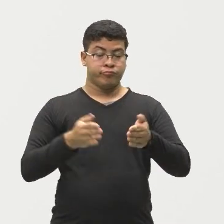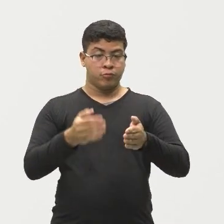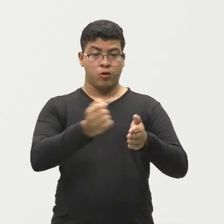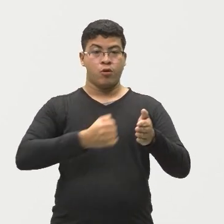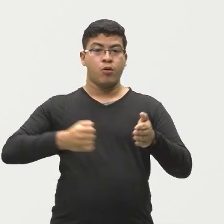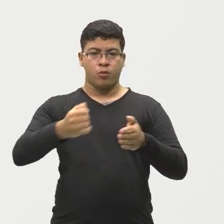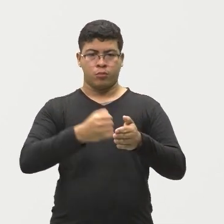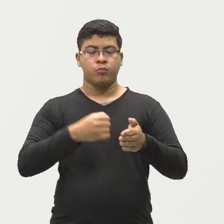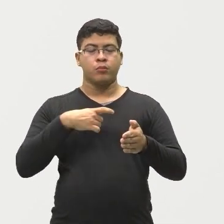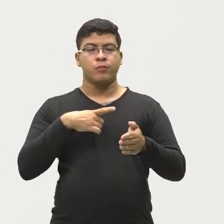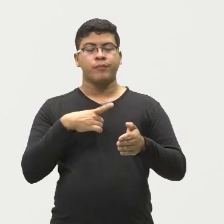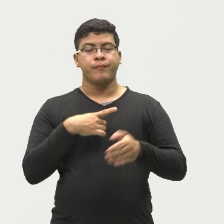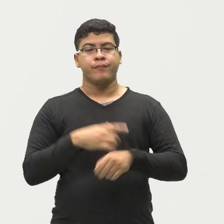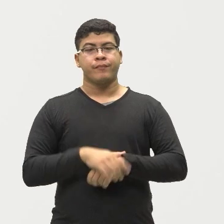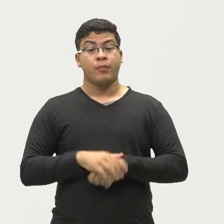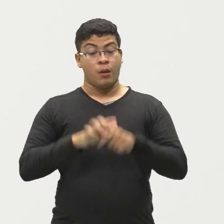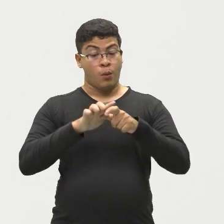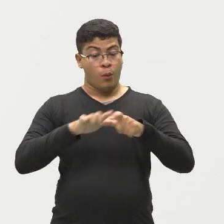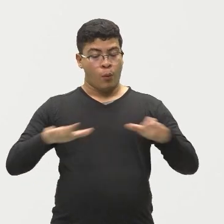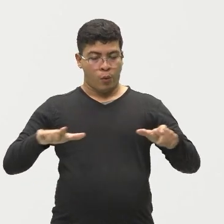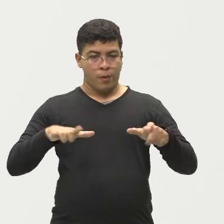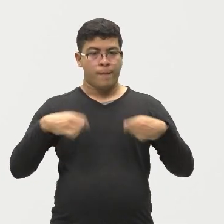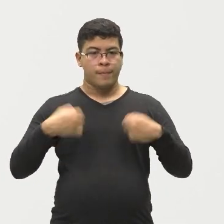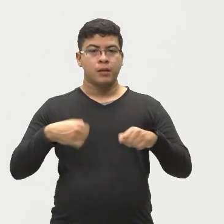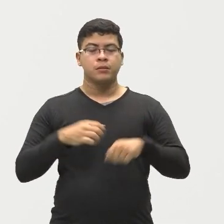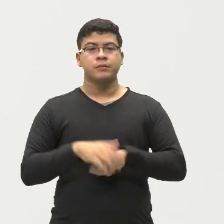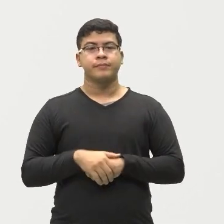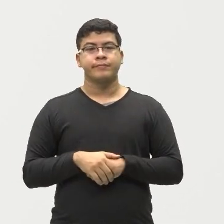algumas dicas de como evitar